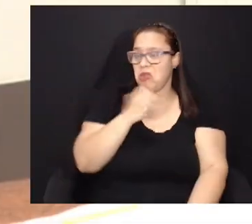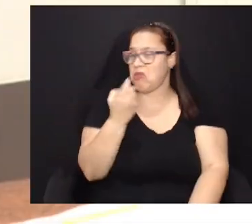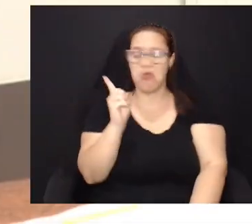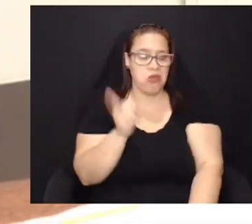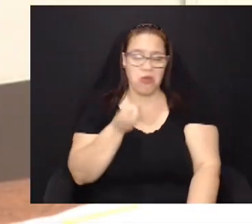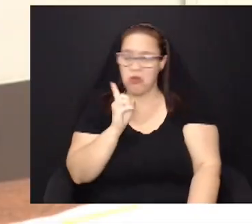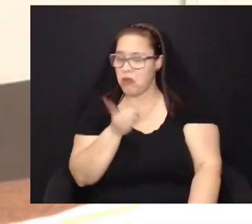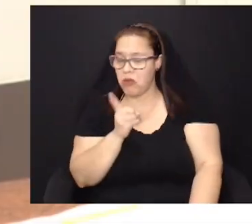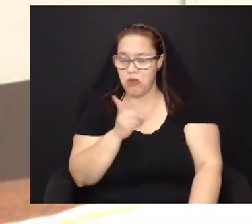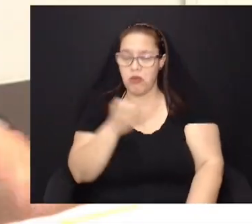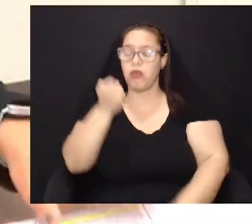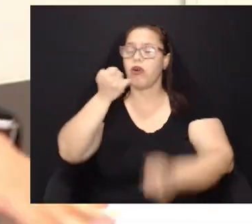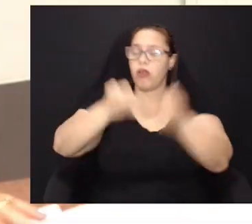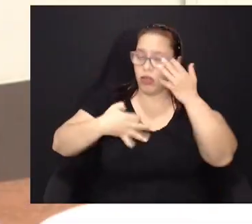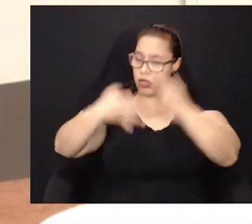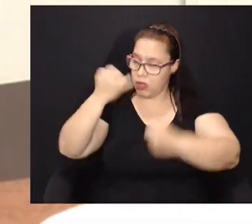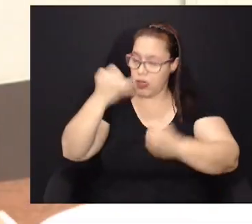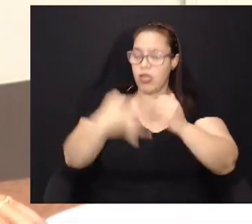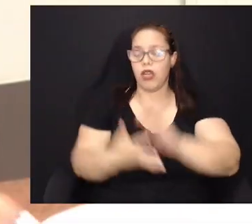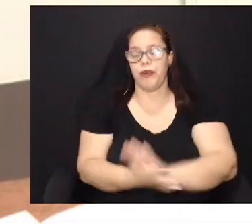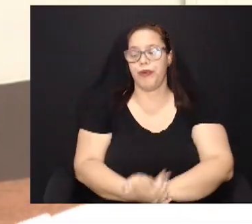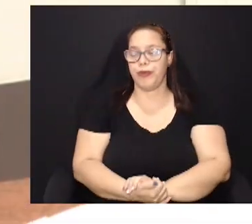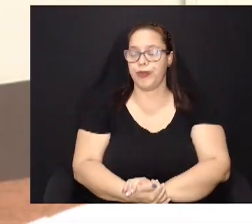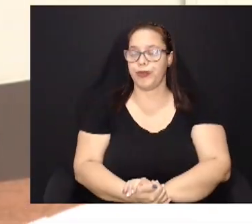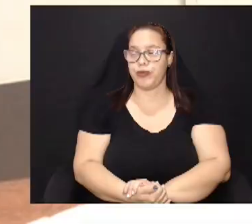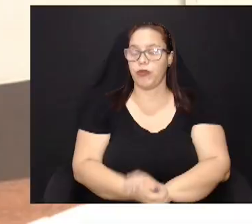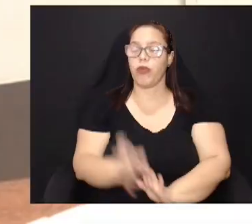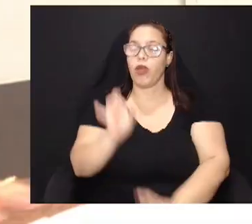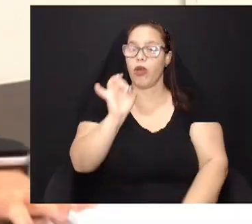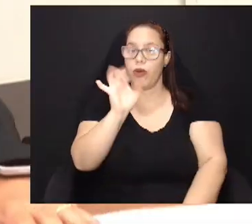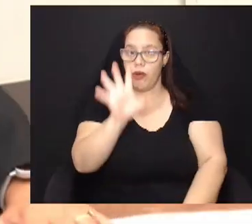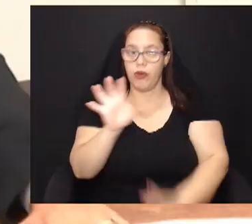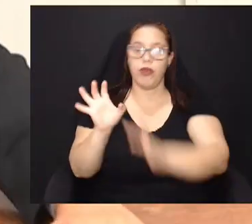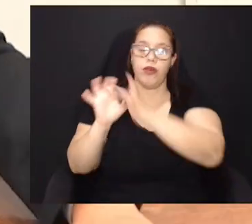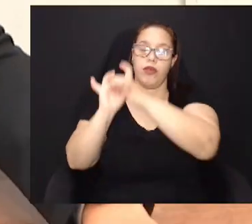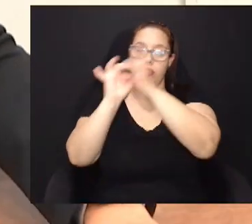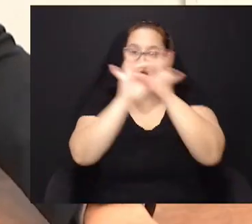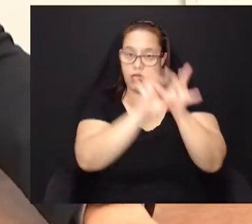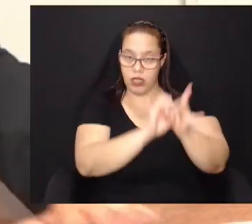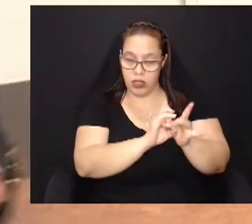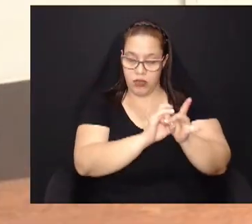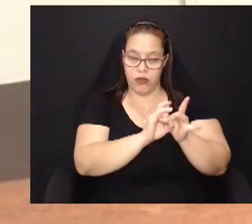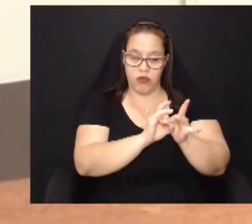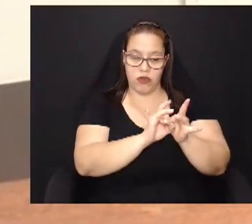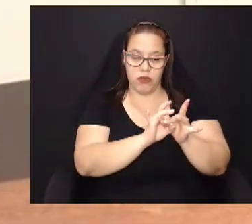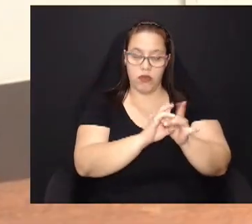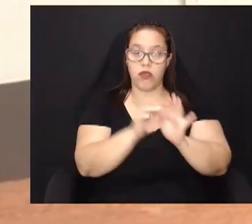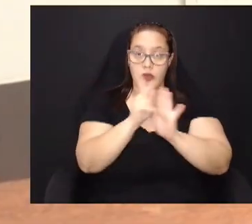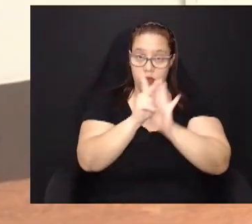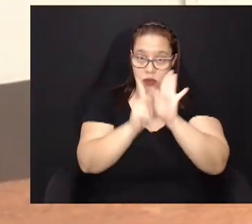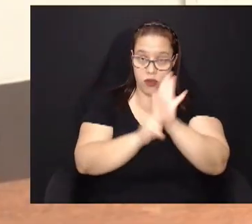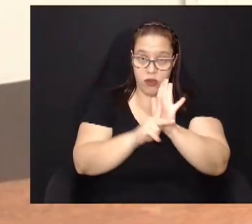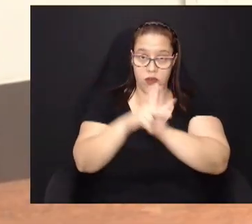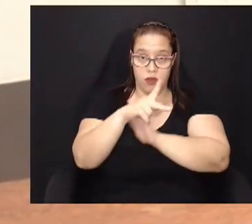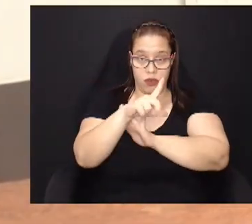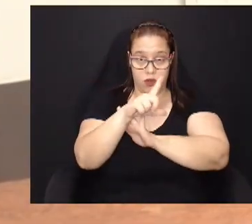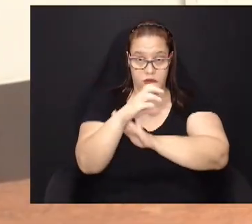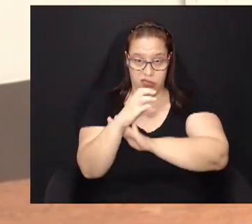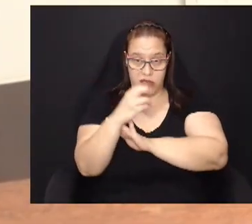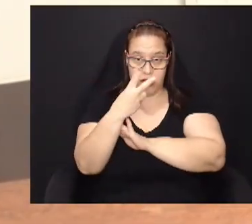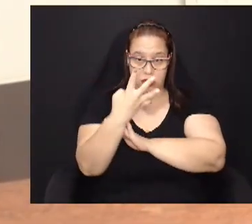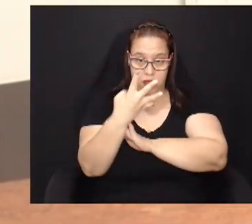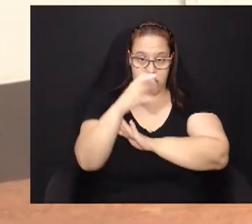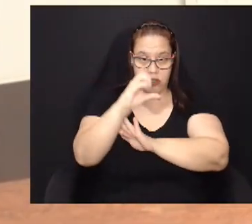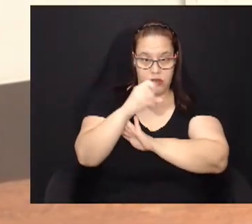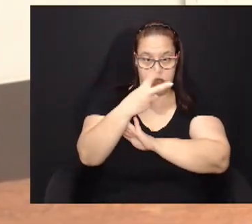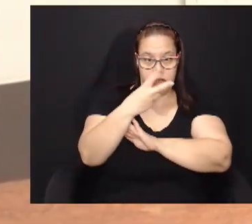a gente queria trazer, né? Só para contextualizar, o projeto, o PLC